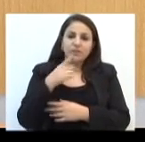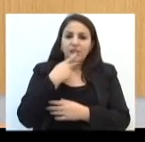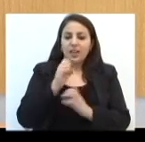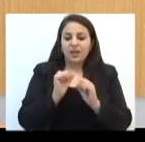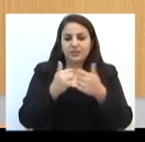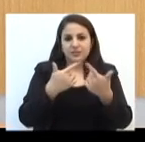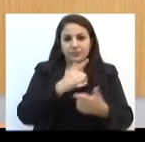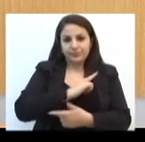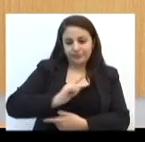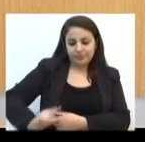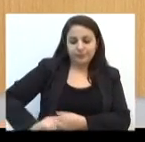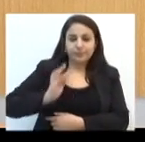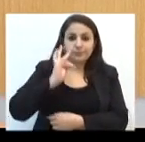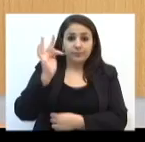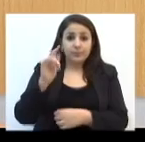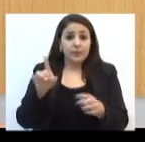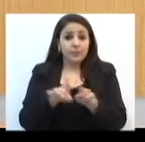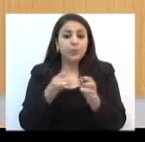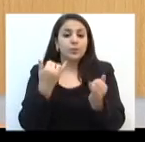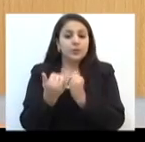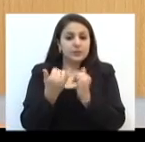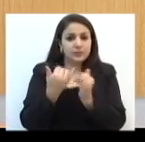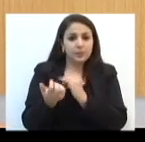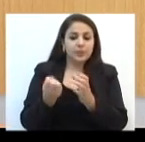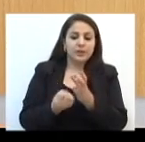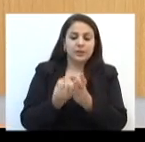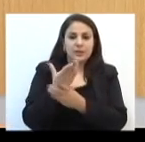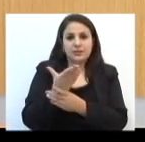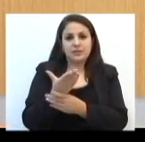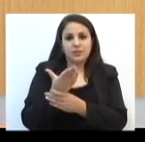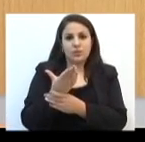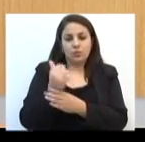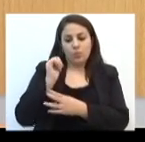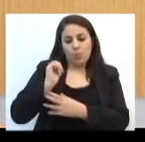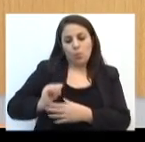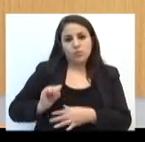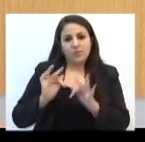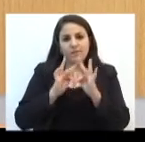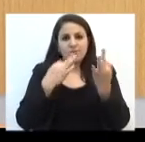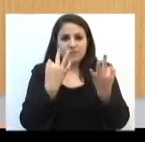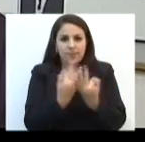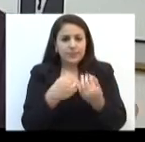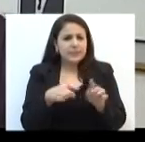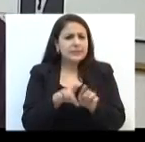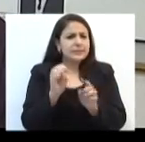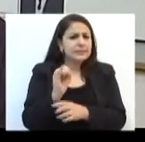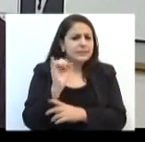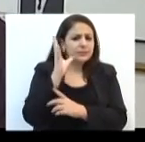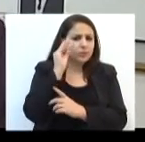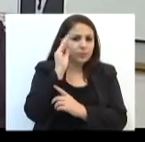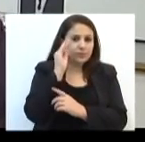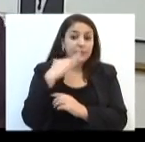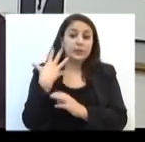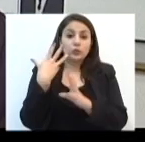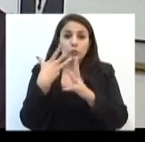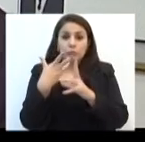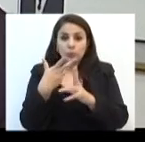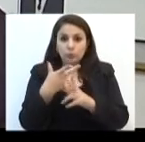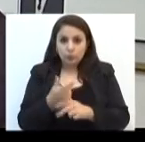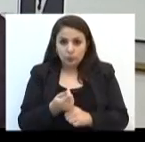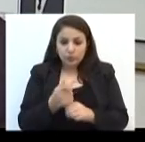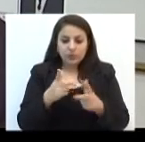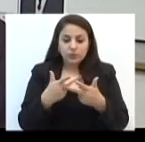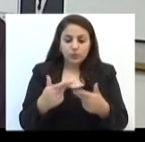ações do governo federal. Um exemplo foi a criação do programa Bolsa Família. Se nós observarmos que